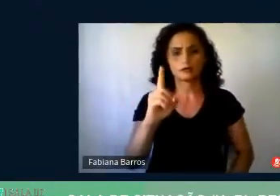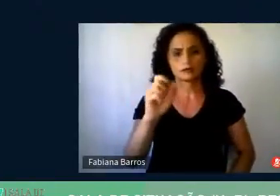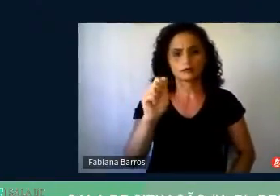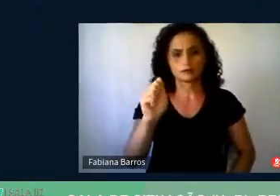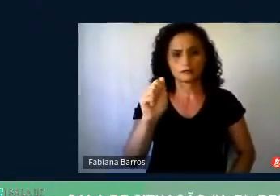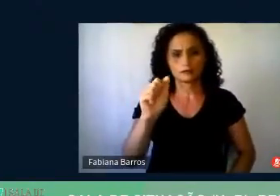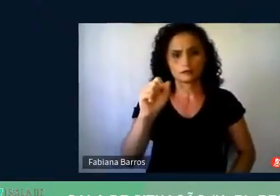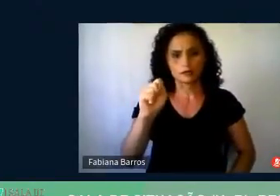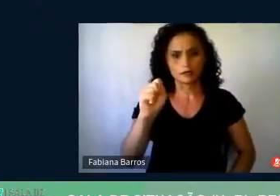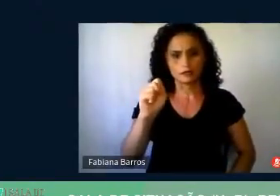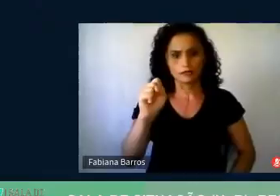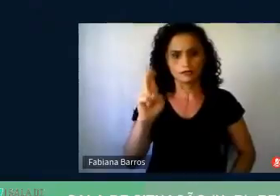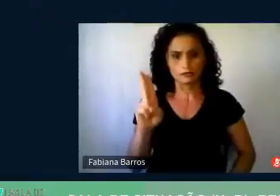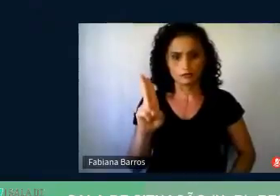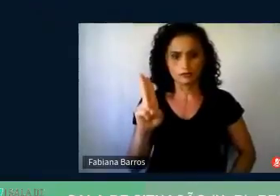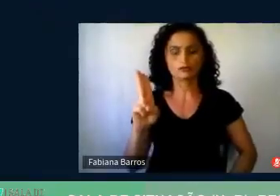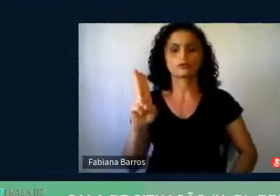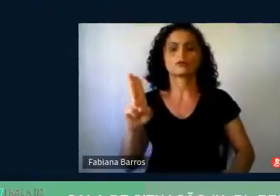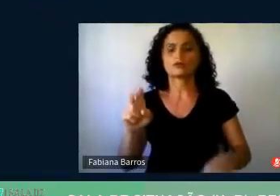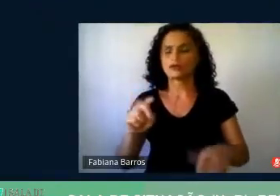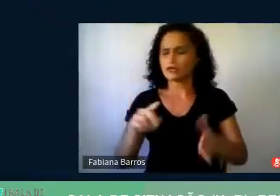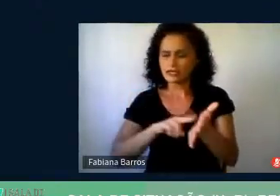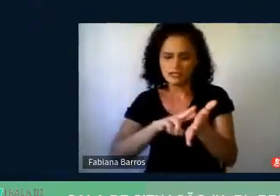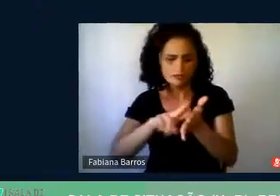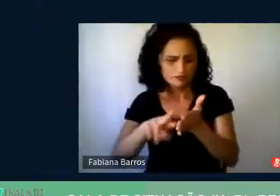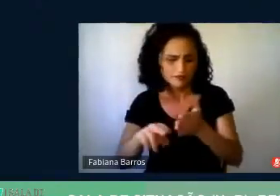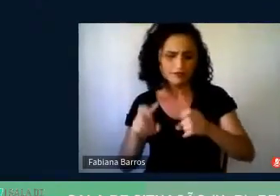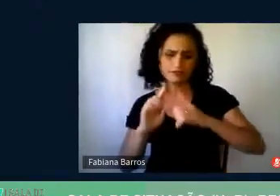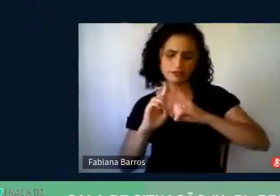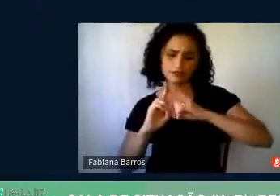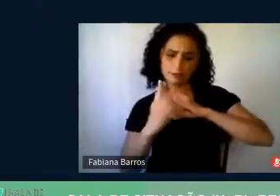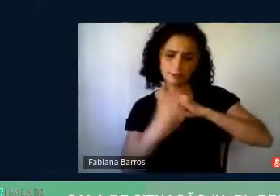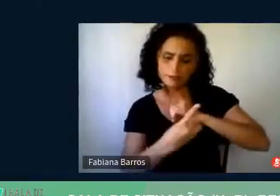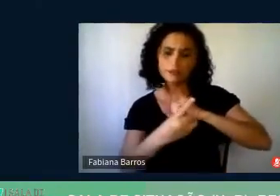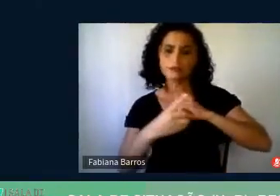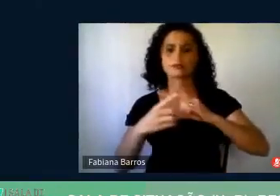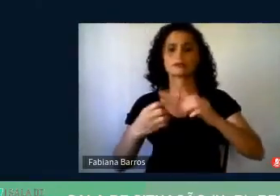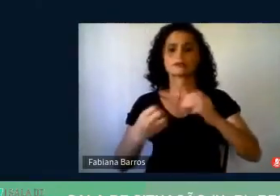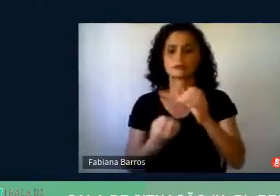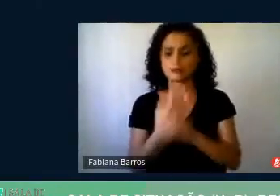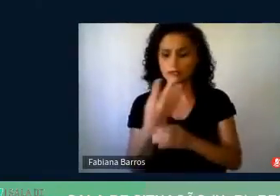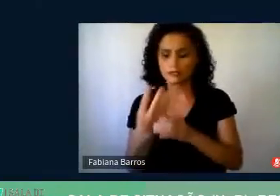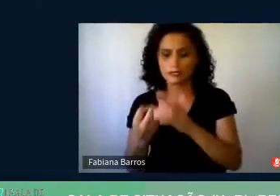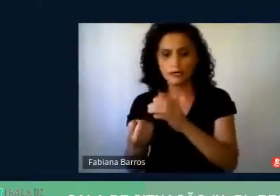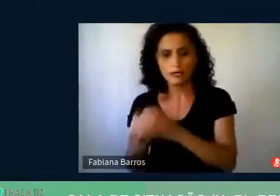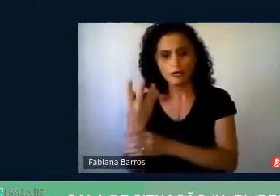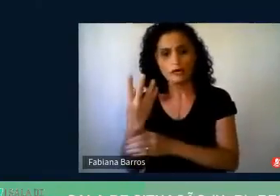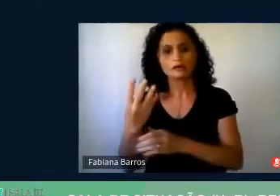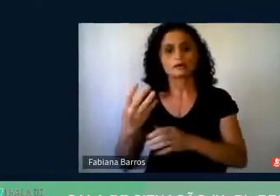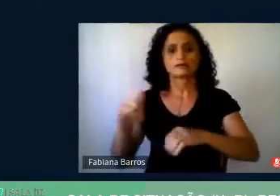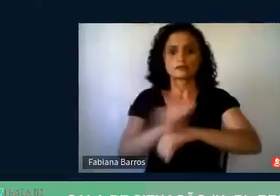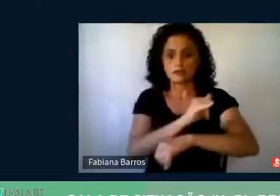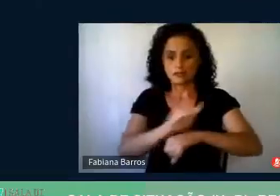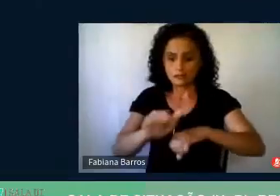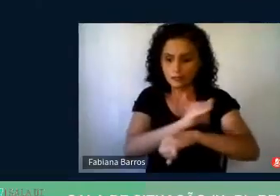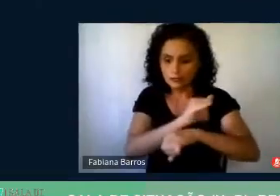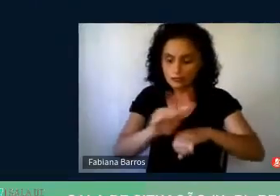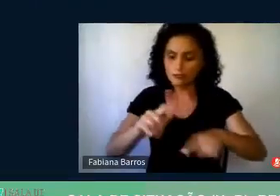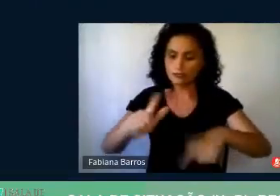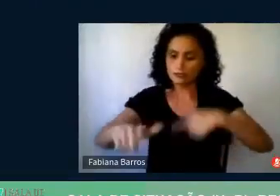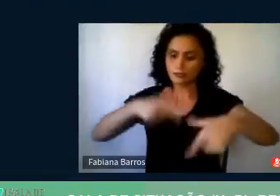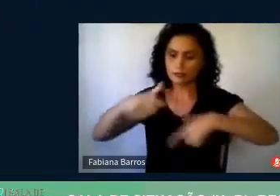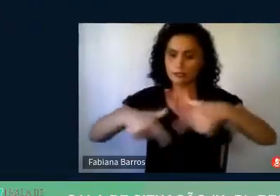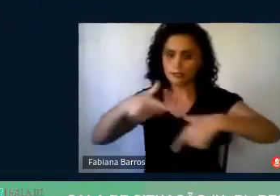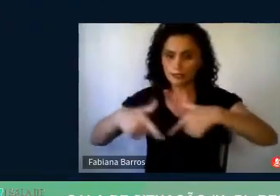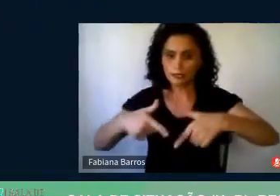especialistas da UNB para poder garantir que a universidade tivesse uma voz coesa. Lembra que a gente falou que tem que ter coordenação do esforço? Né? Então, essa é